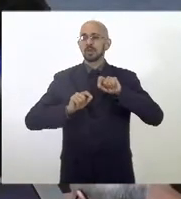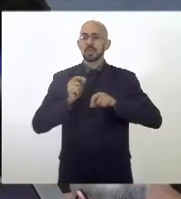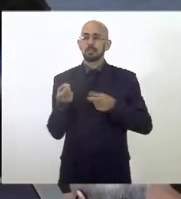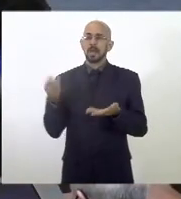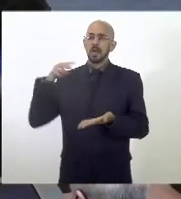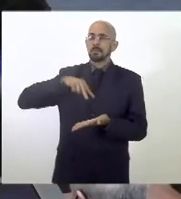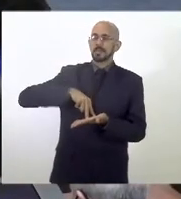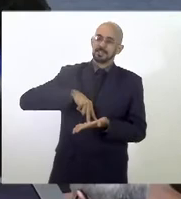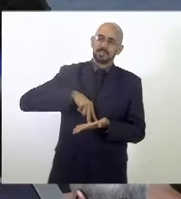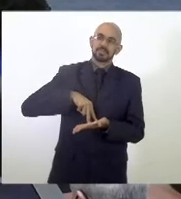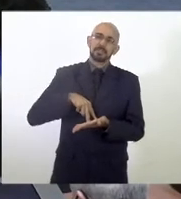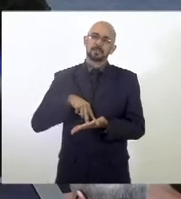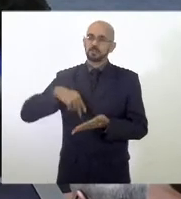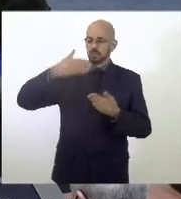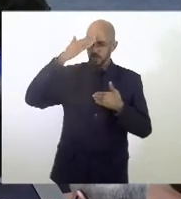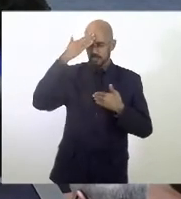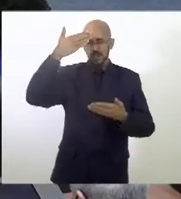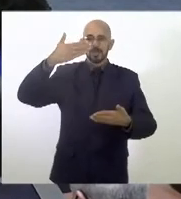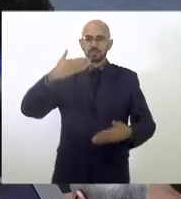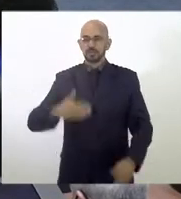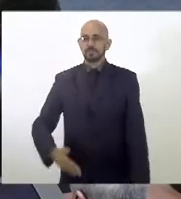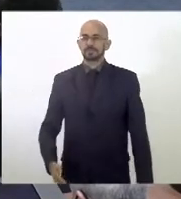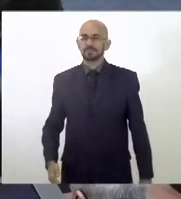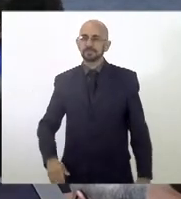presença. Obrigado.